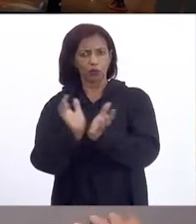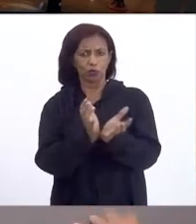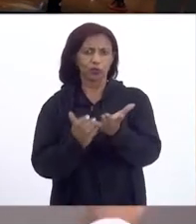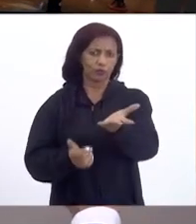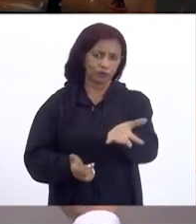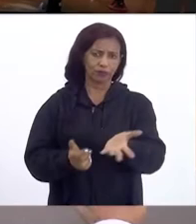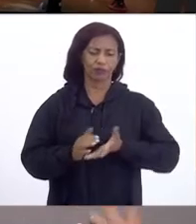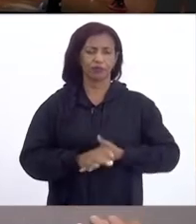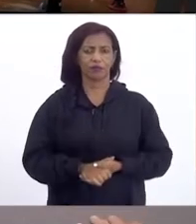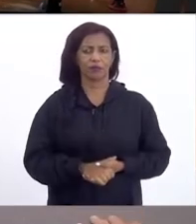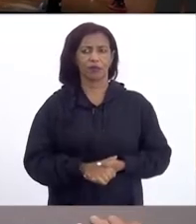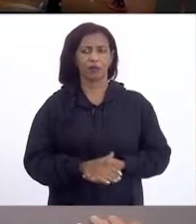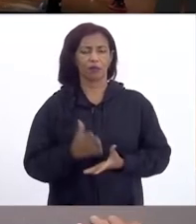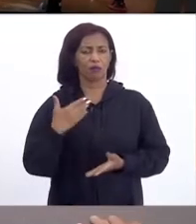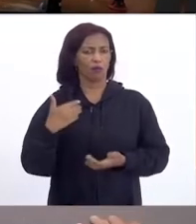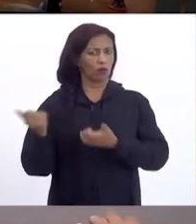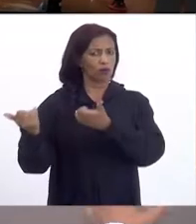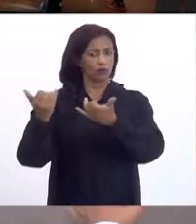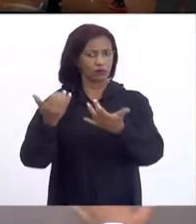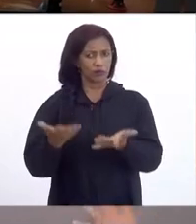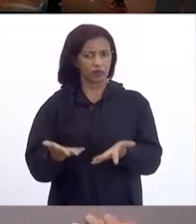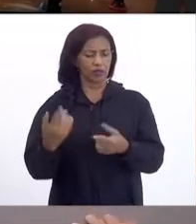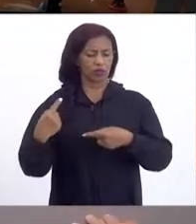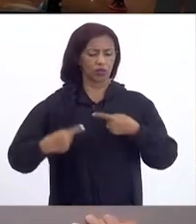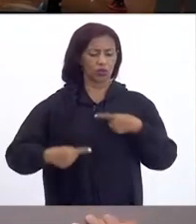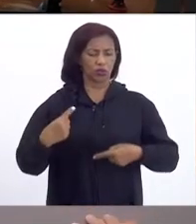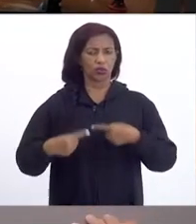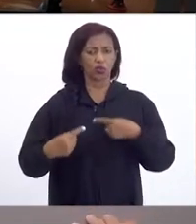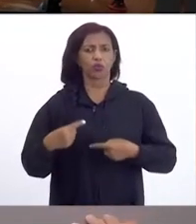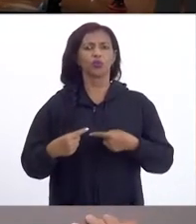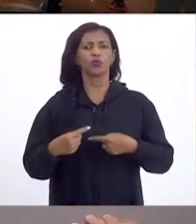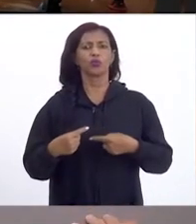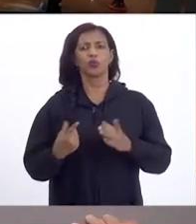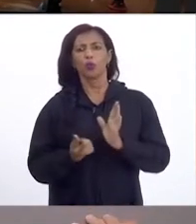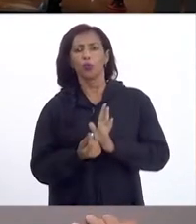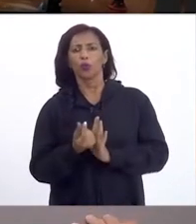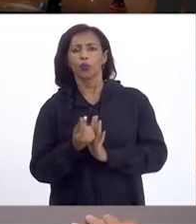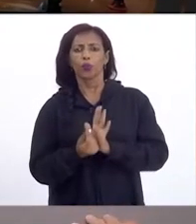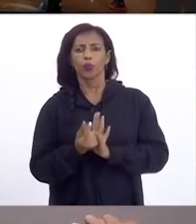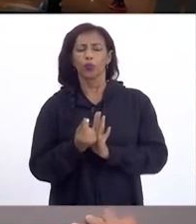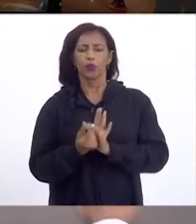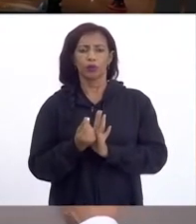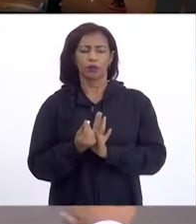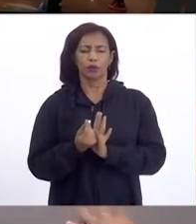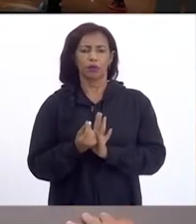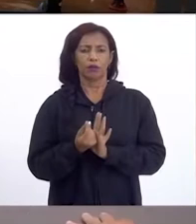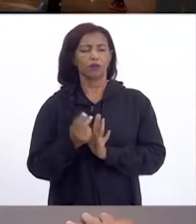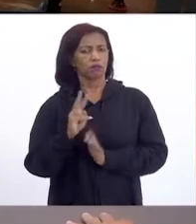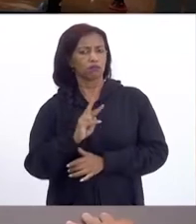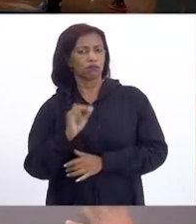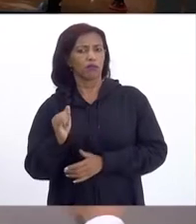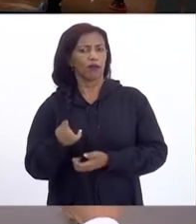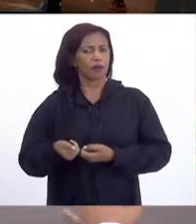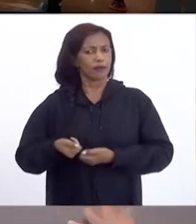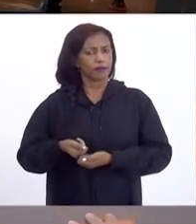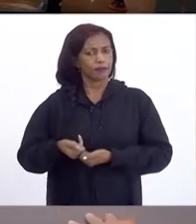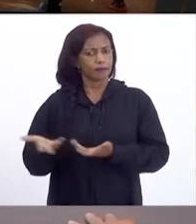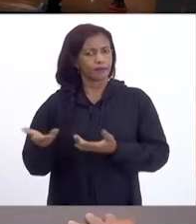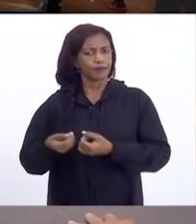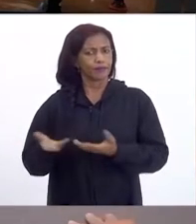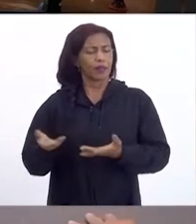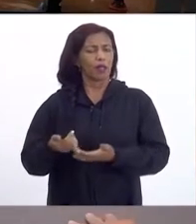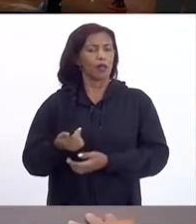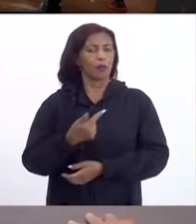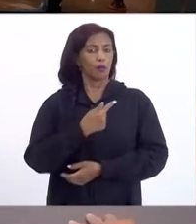e com a finalidade de discutir, né, o orçamento aí que vai ser gasto pelo governo